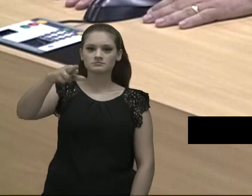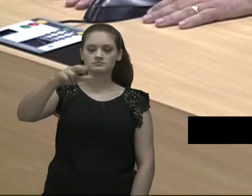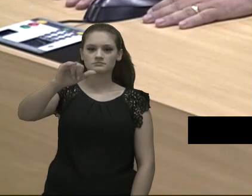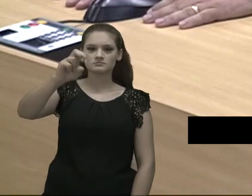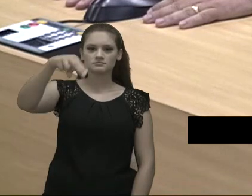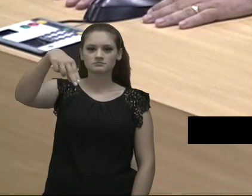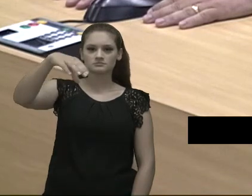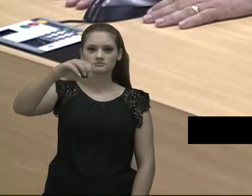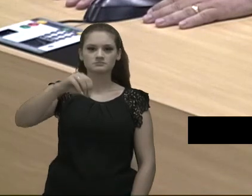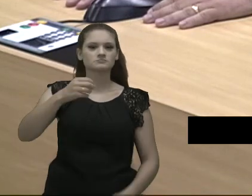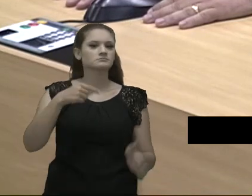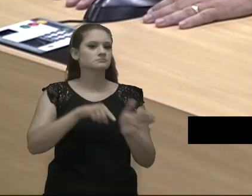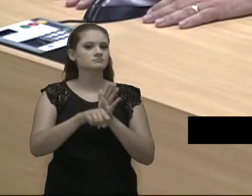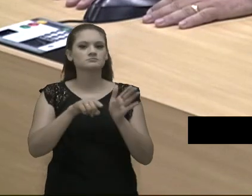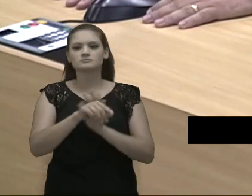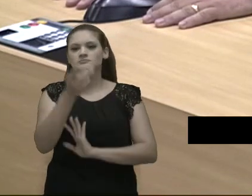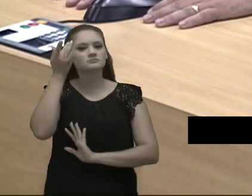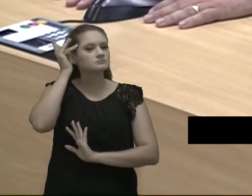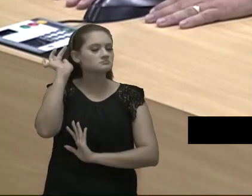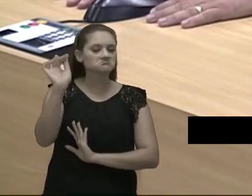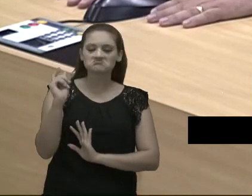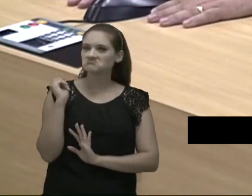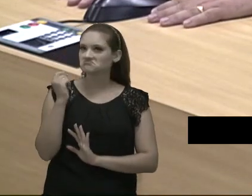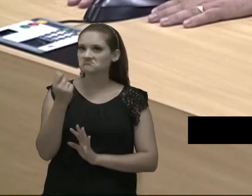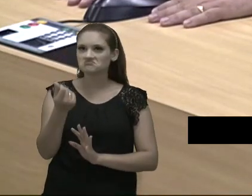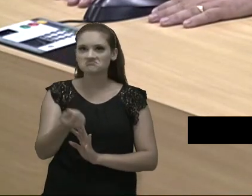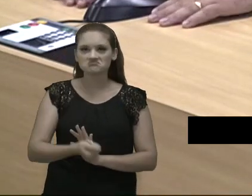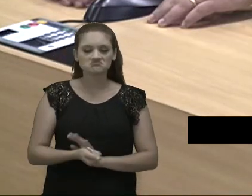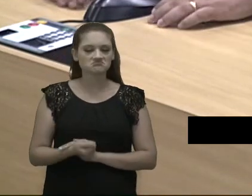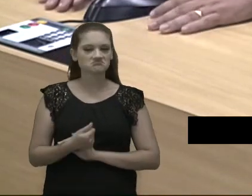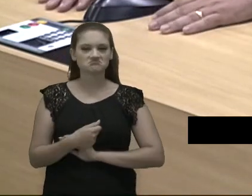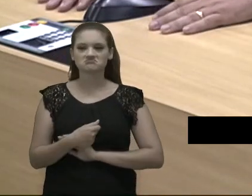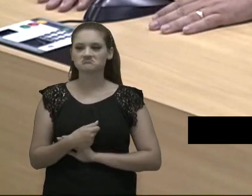senhor tem que perguntar para ela, eu não sei desde quando ela trabalha.